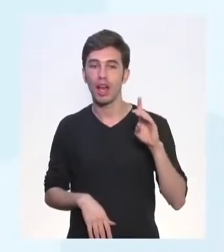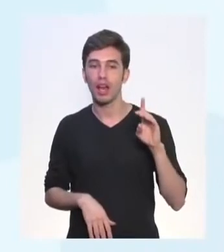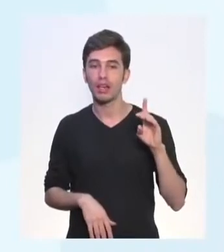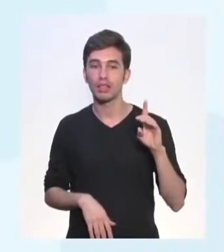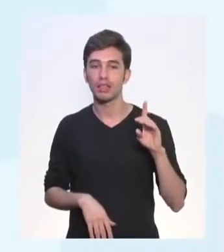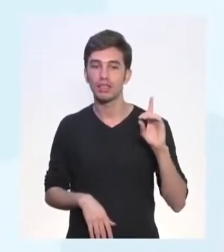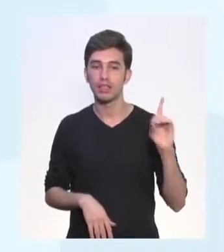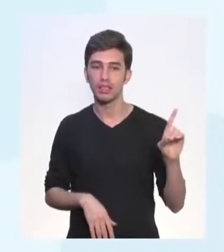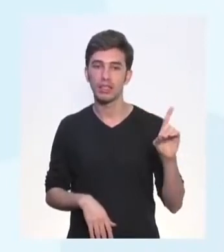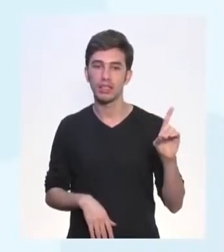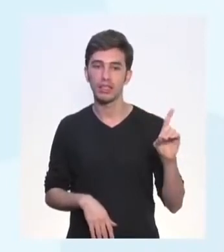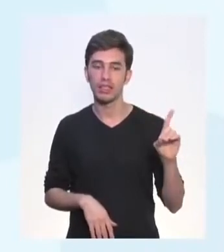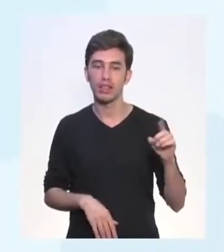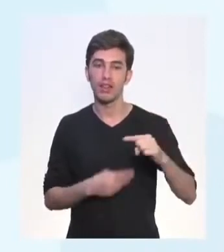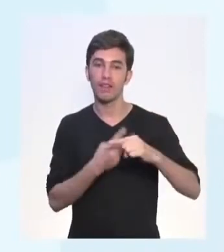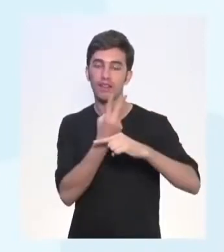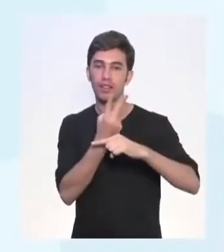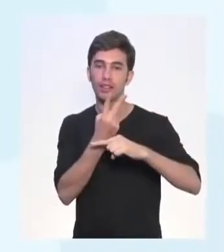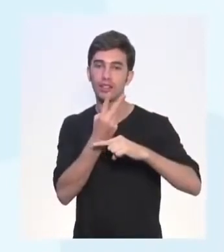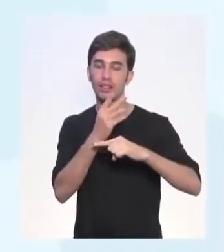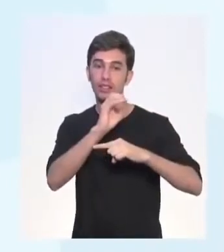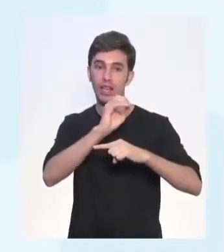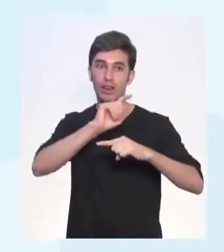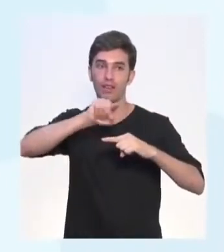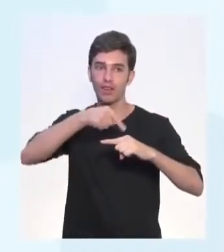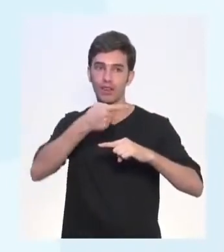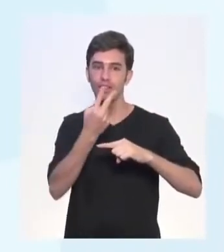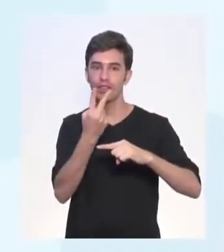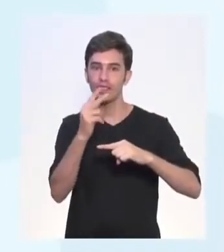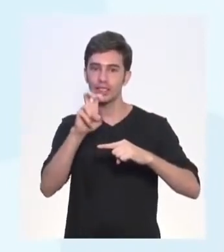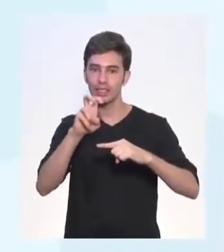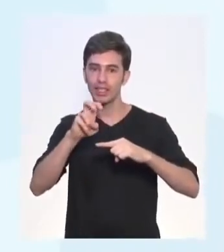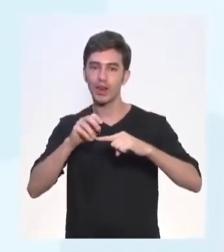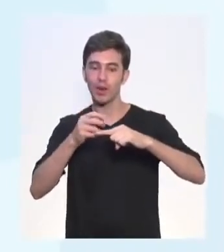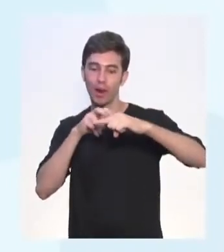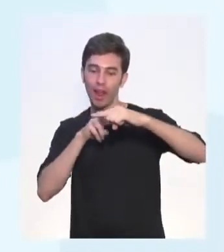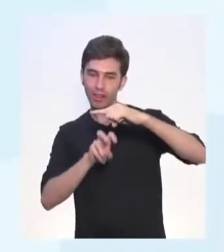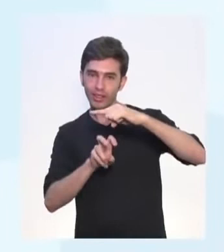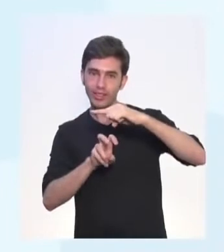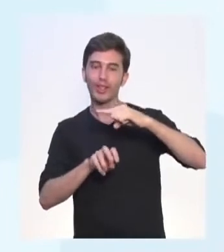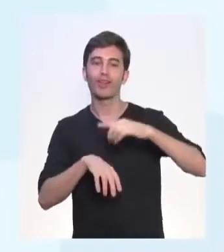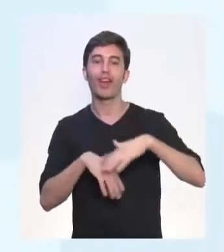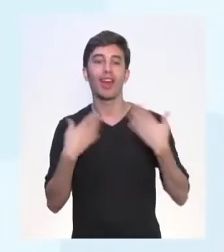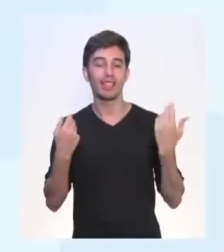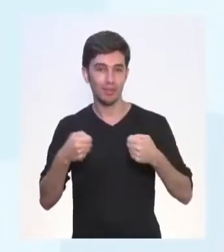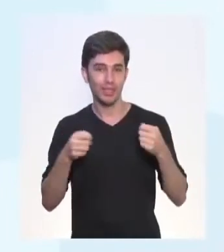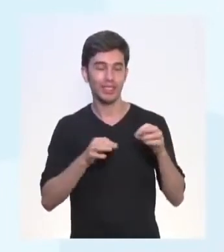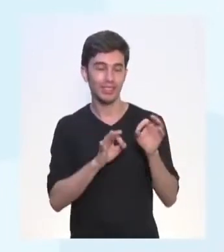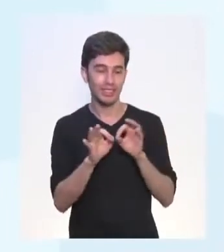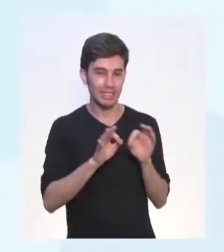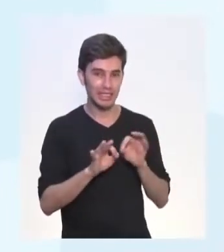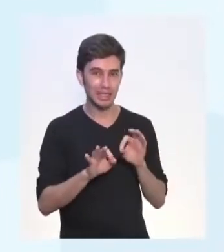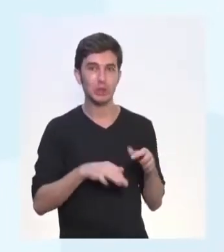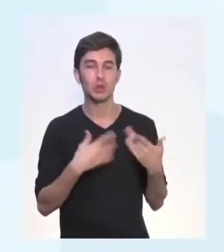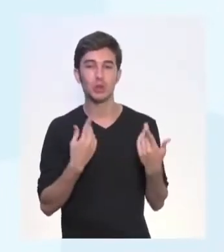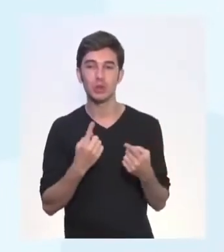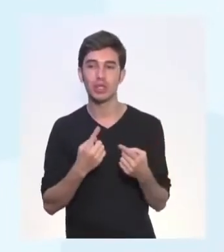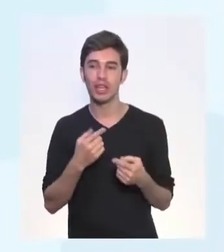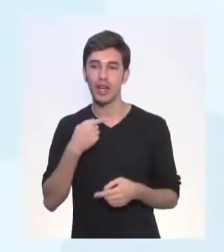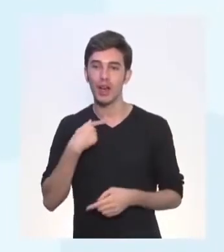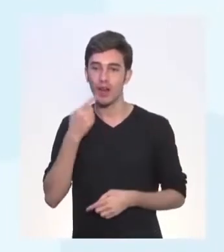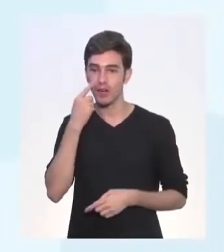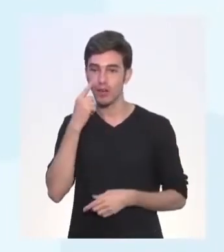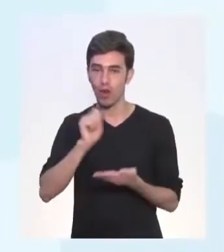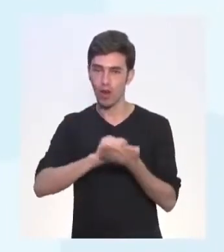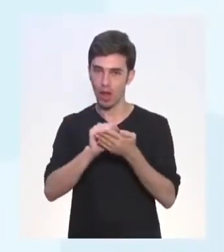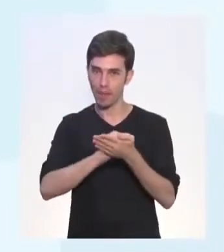25 centésimos para 5, né? A gente tem que fazer um ajustezinho, né? Também. Essa aqui a gente vai ter que fazer, tá ok? Vou limpar a